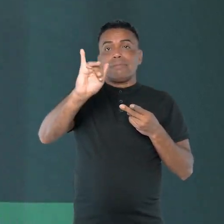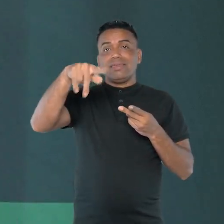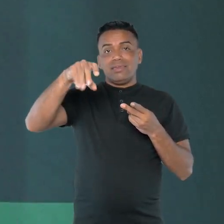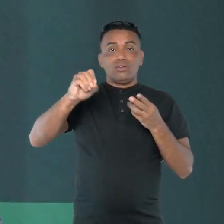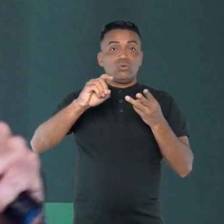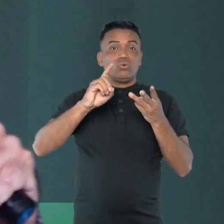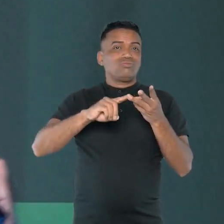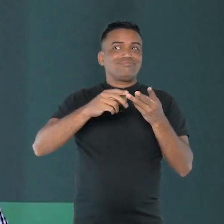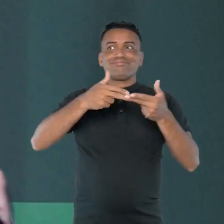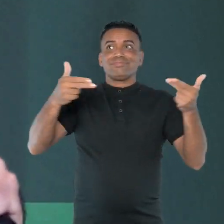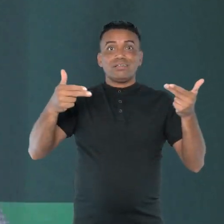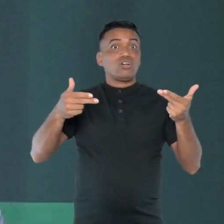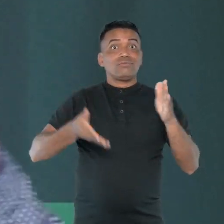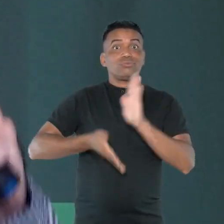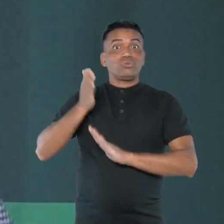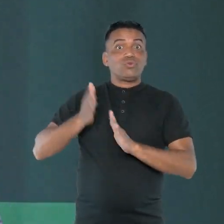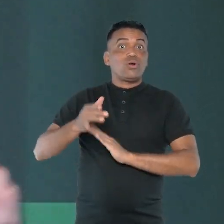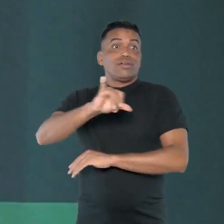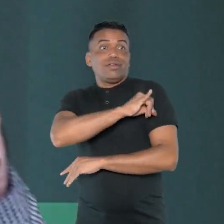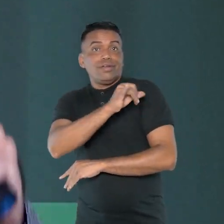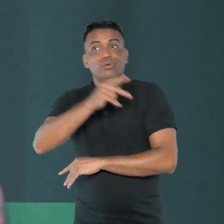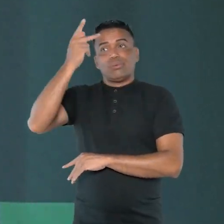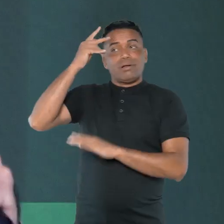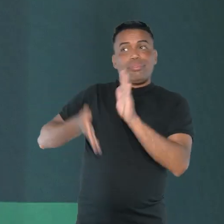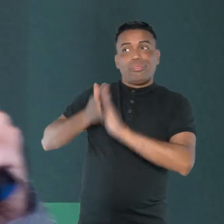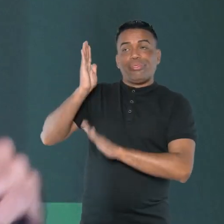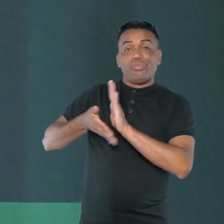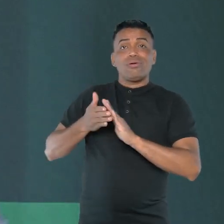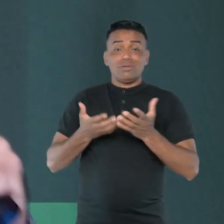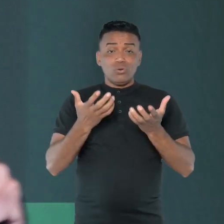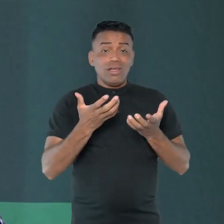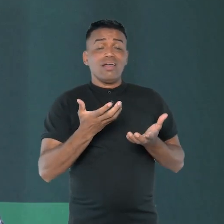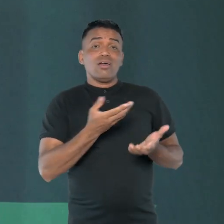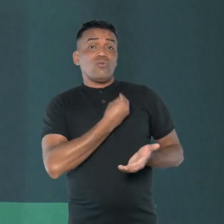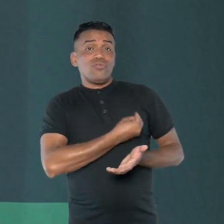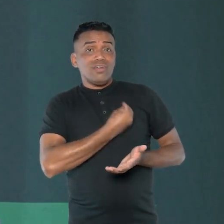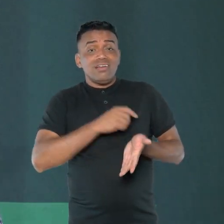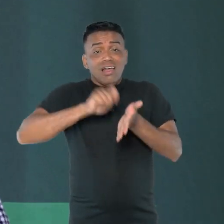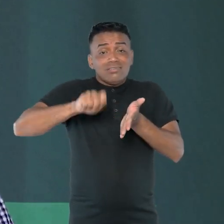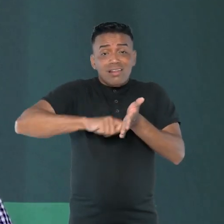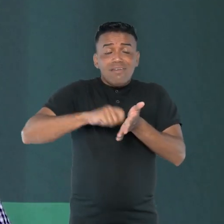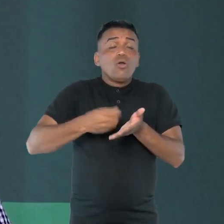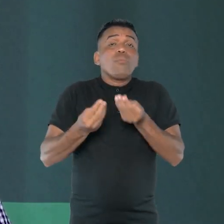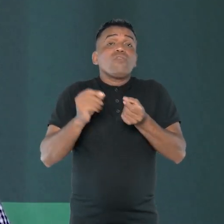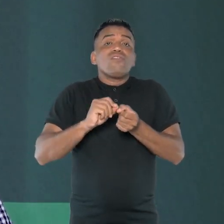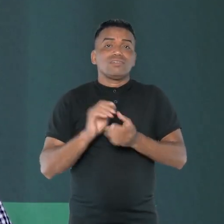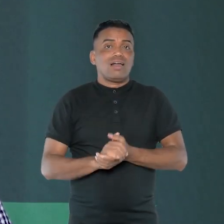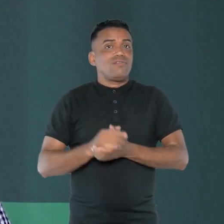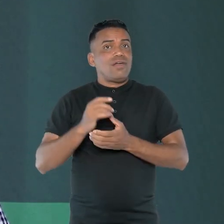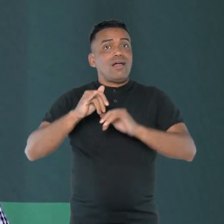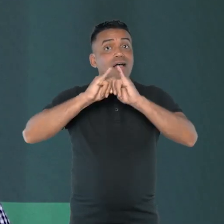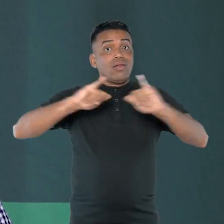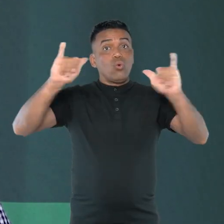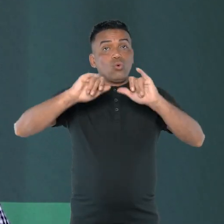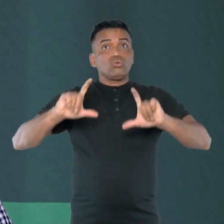São Paulo. E aí ele fala, mas eu quero trabalhar, não, eu quero viver disso, o que eu posso fazer? E ele vê um anúncio de um cartaz